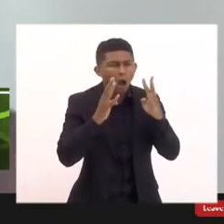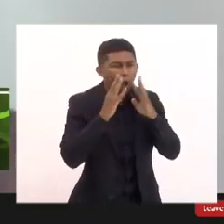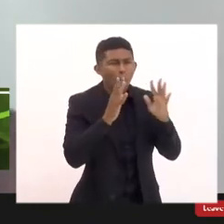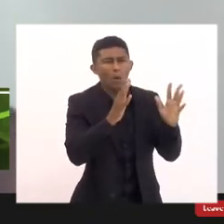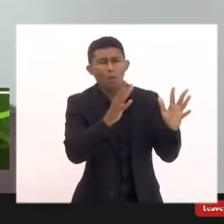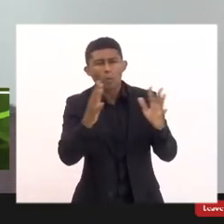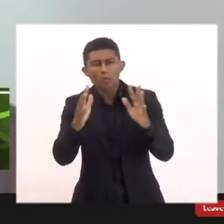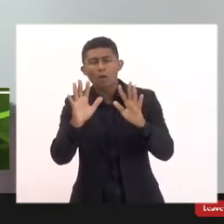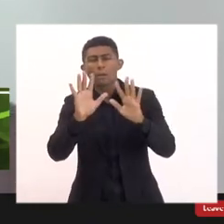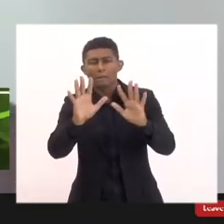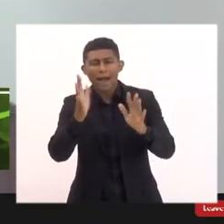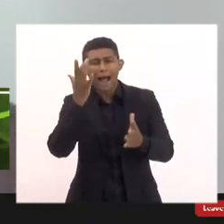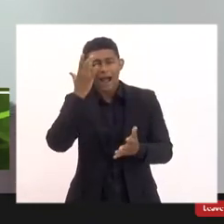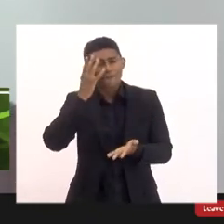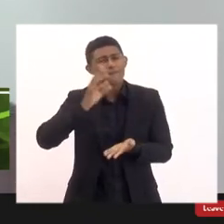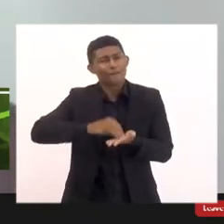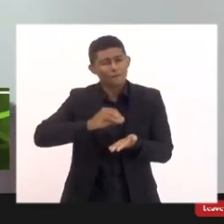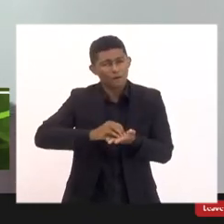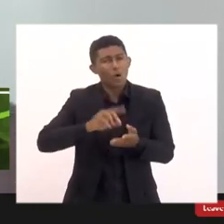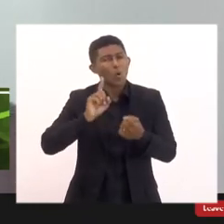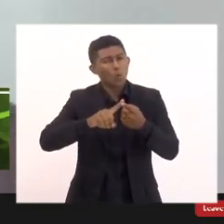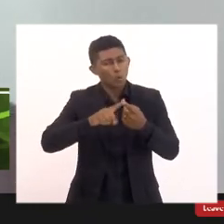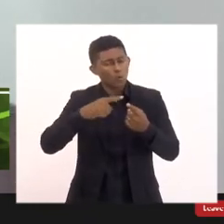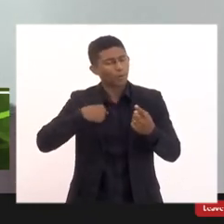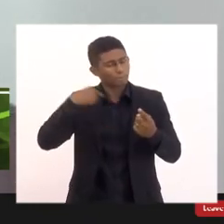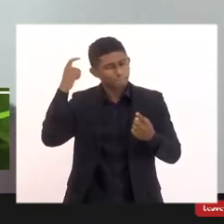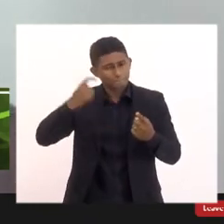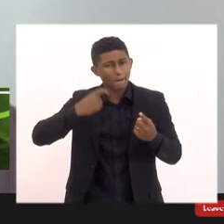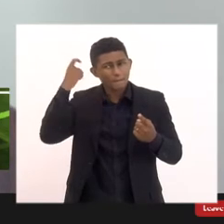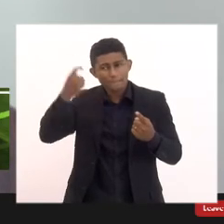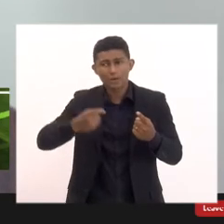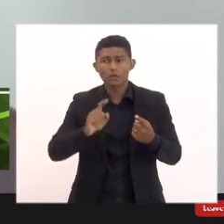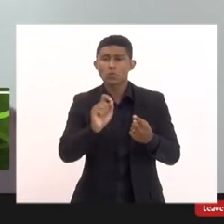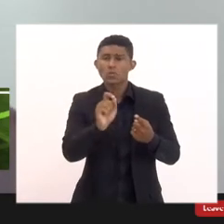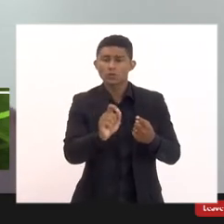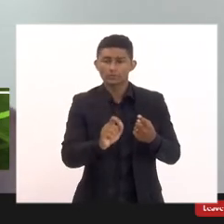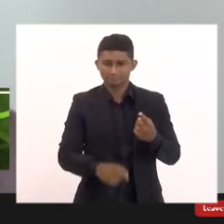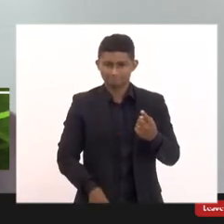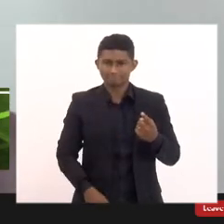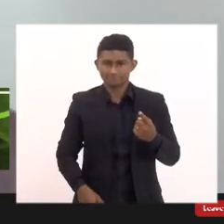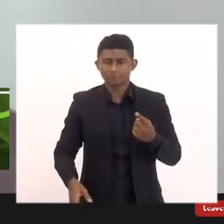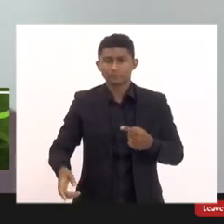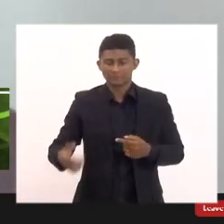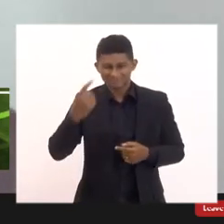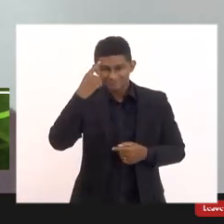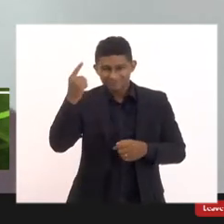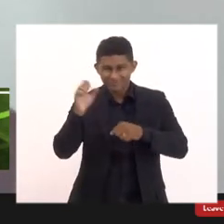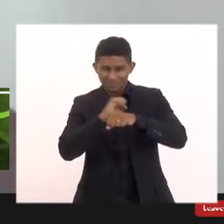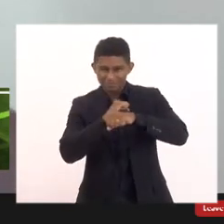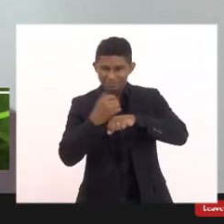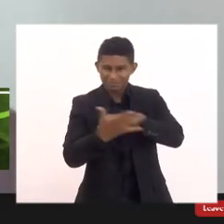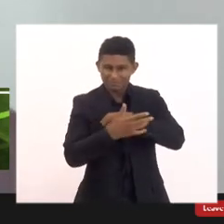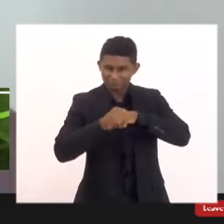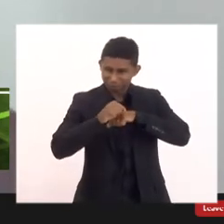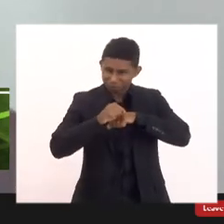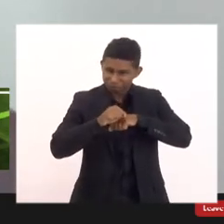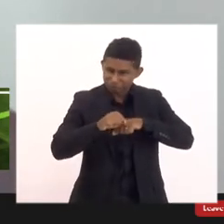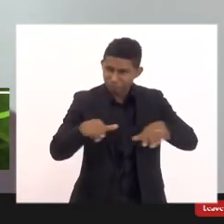foi referida e que tem me preocupado. A gente, desde o início da pandemia, tem